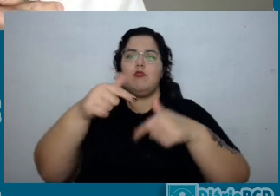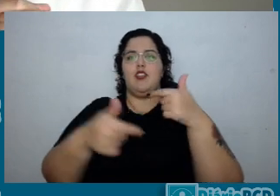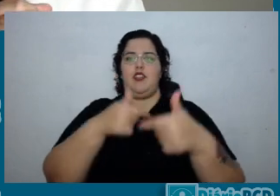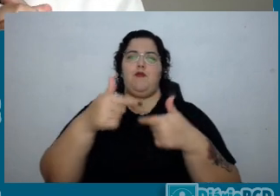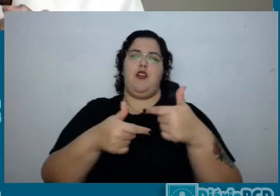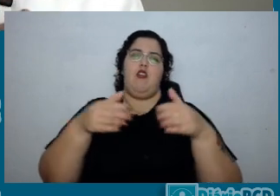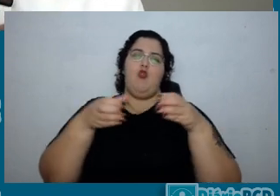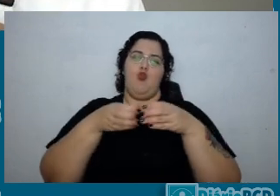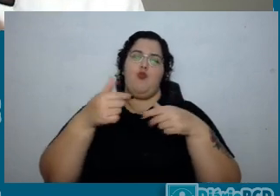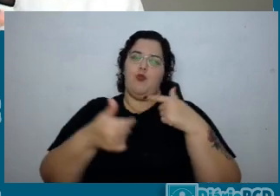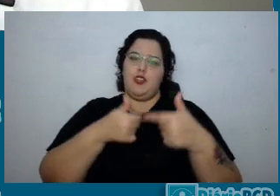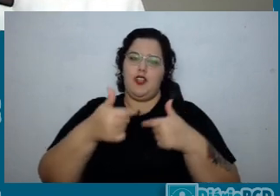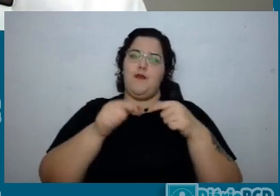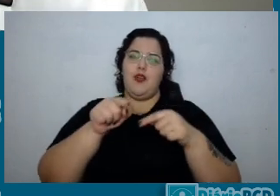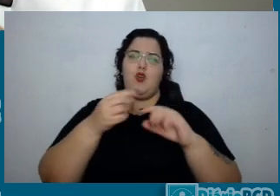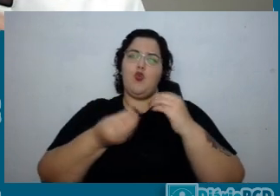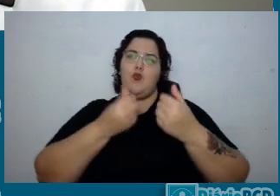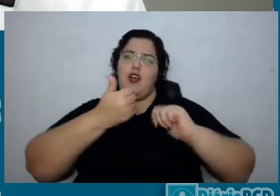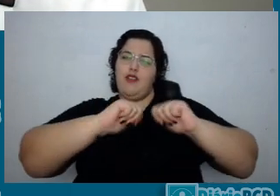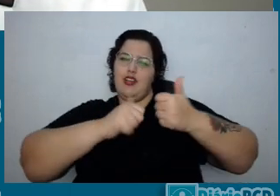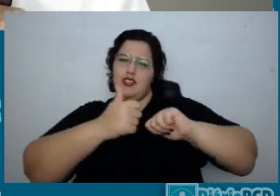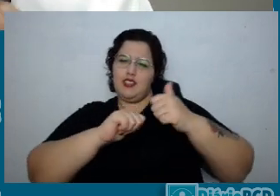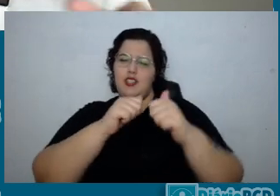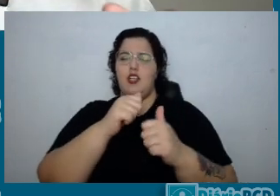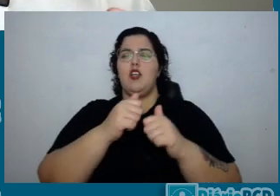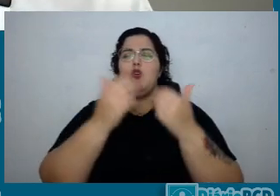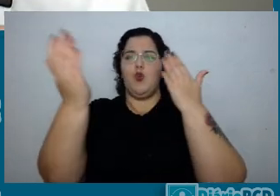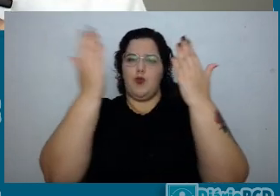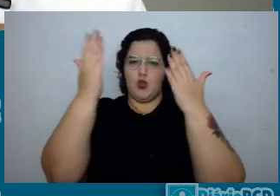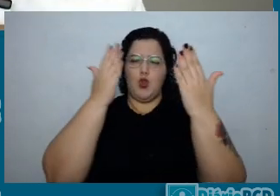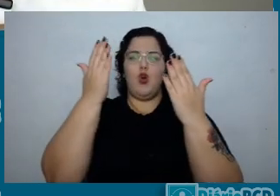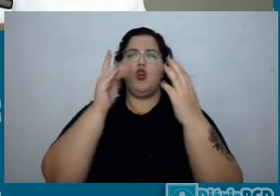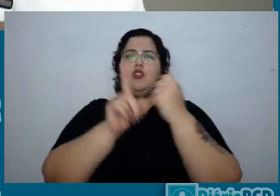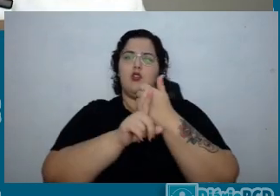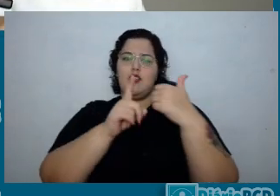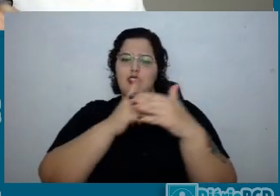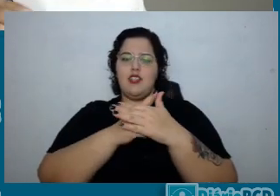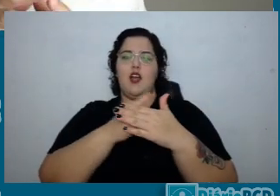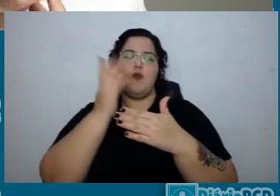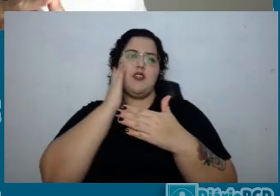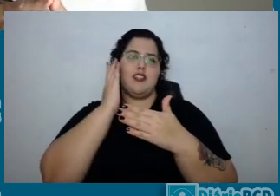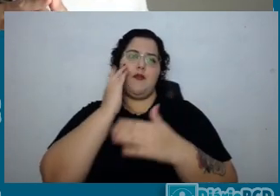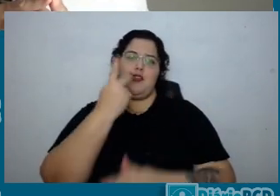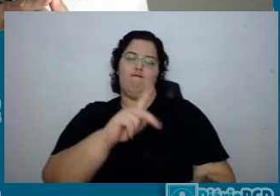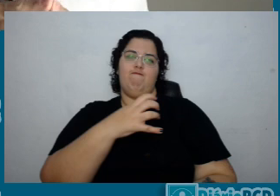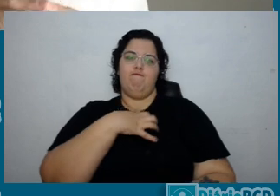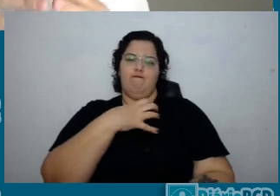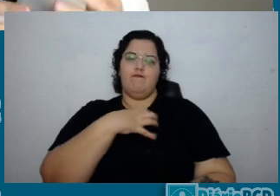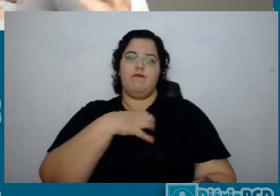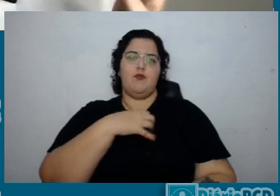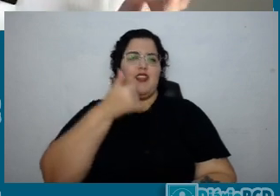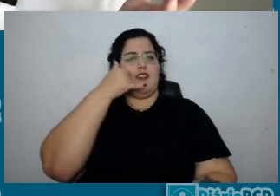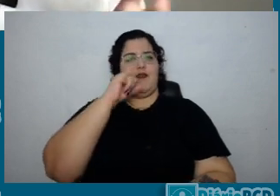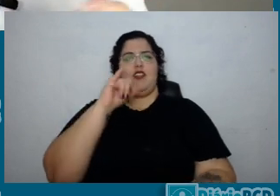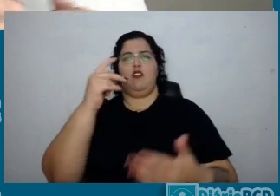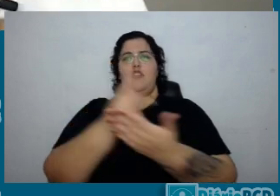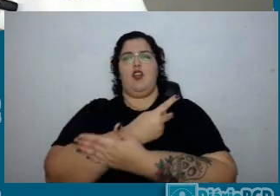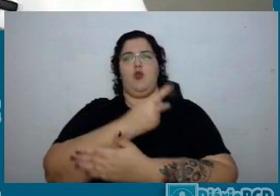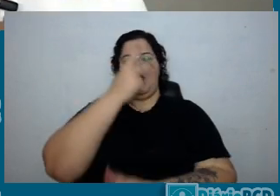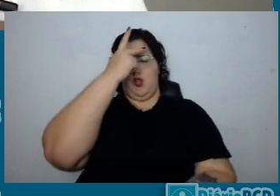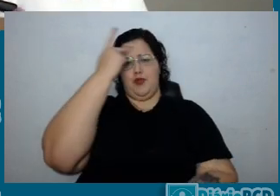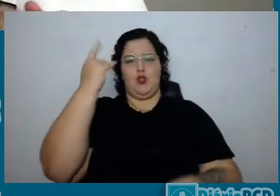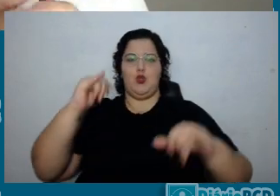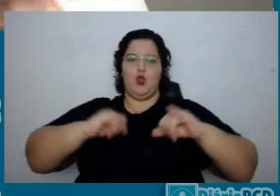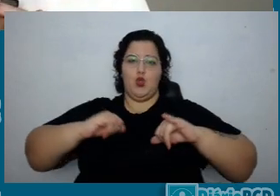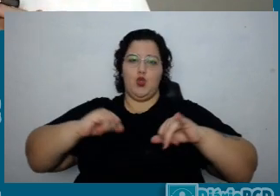esteve no grupo de trabalho em relação à avaliação biopsicossocial, para que não haja esse tipo de erro, né,